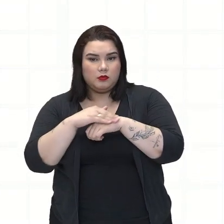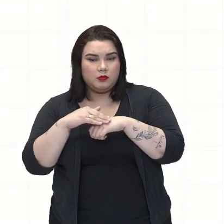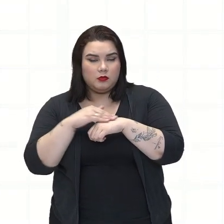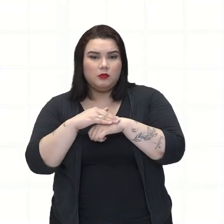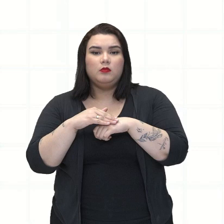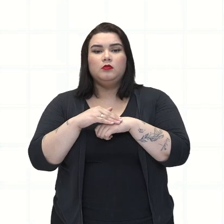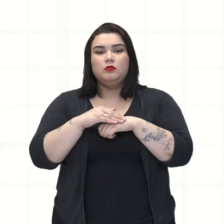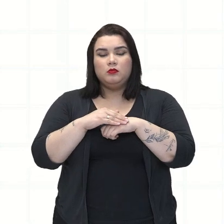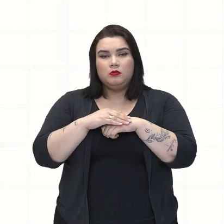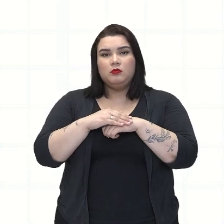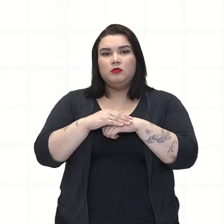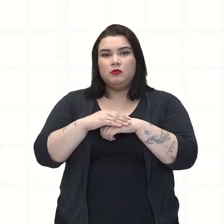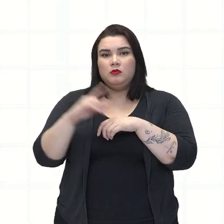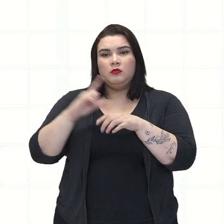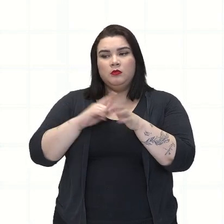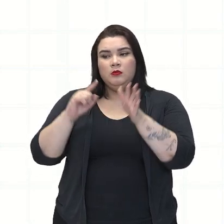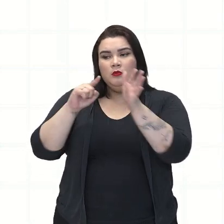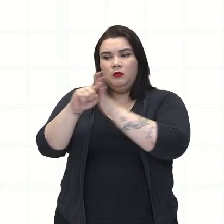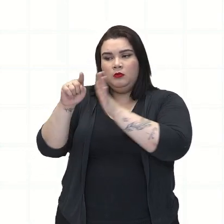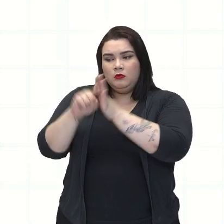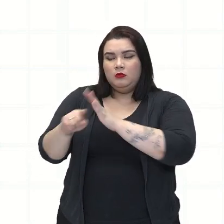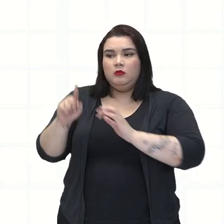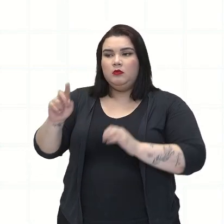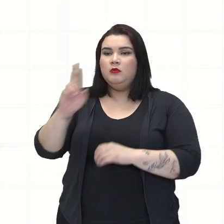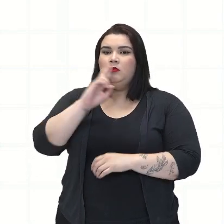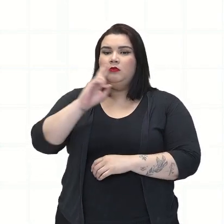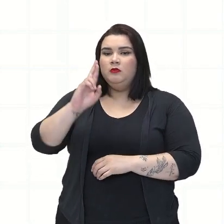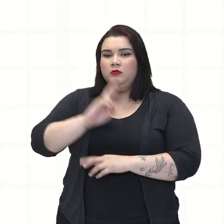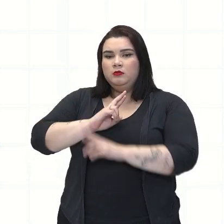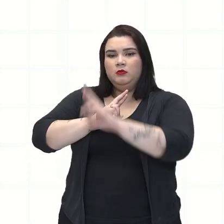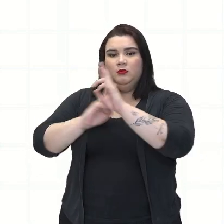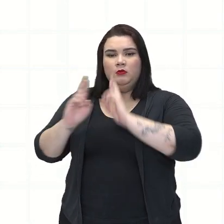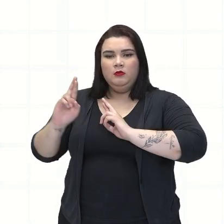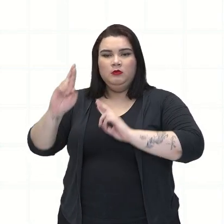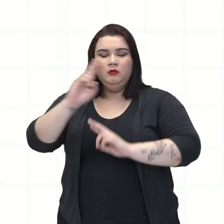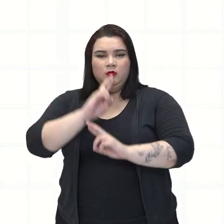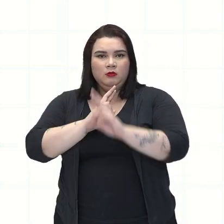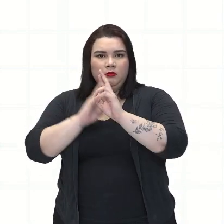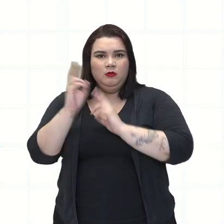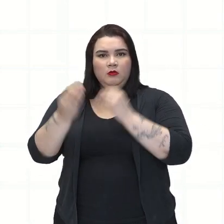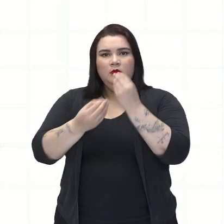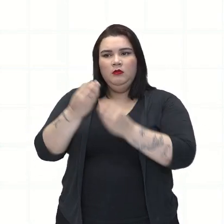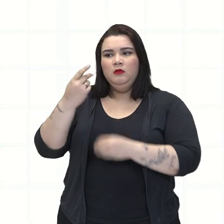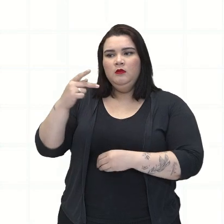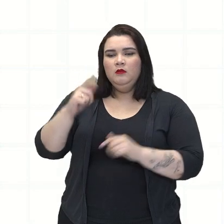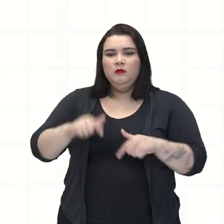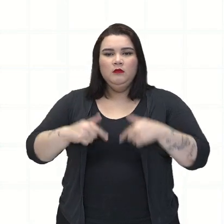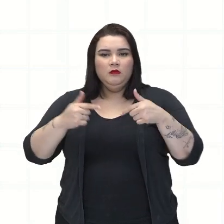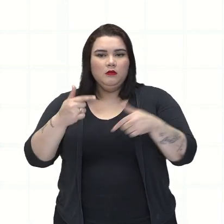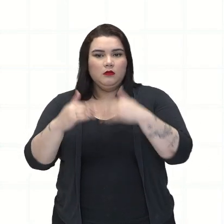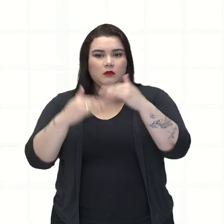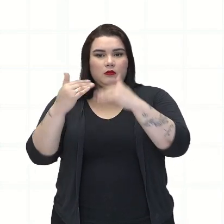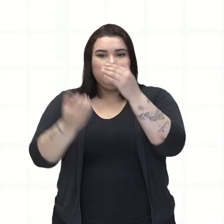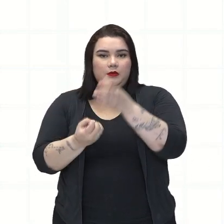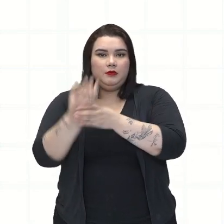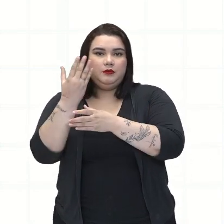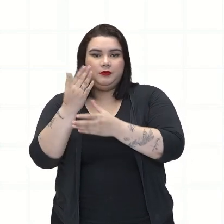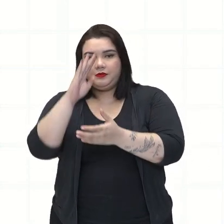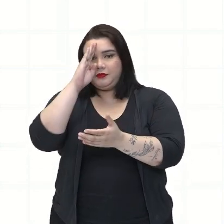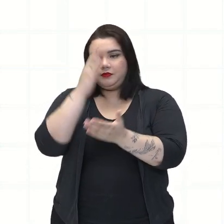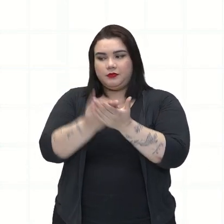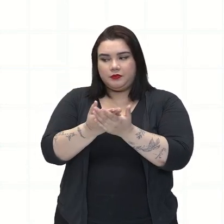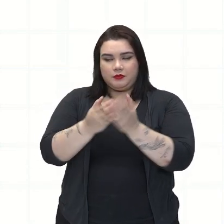Ela vai passar as informações, ok? Sobre o que ela está fazendo, o que ela está desenvolvendo, o que ela